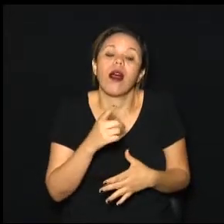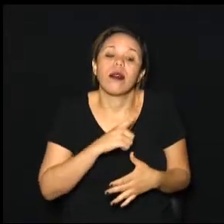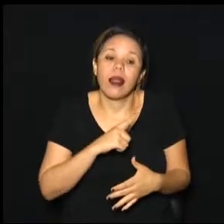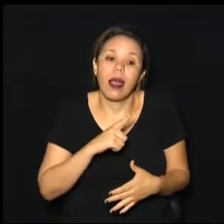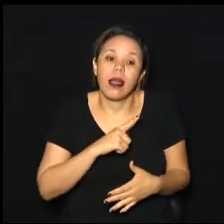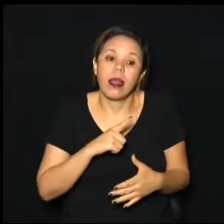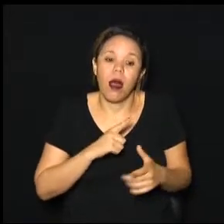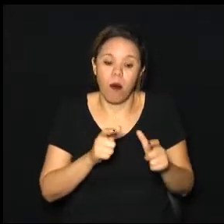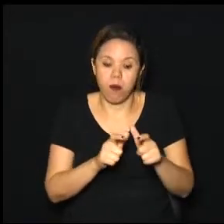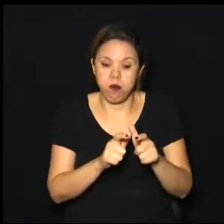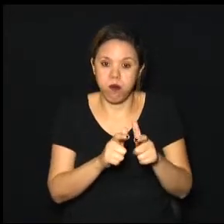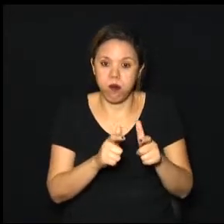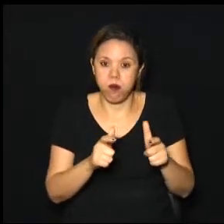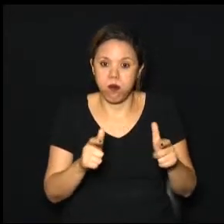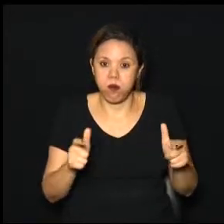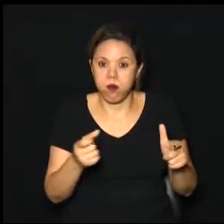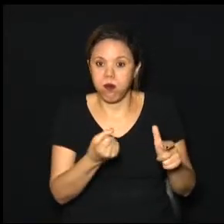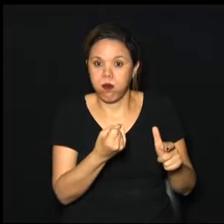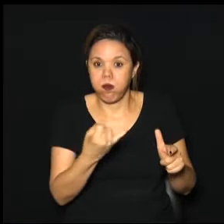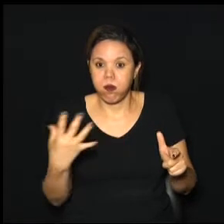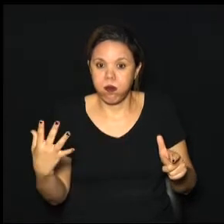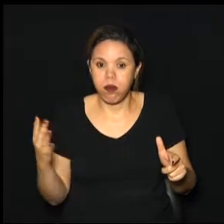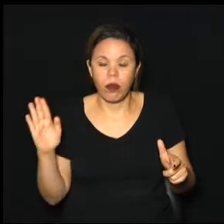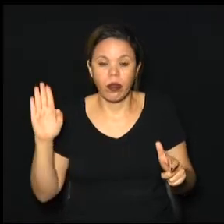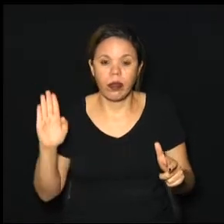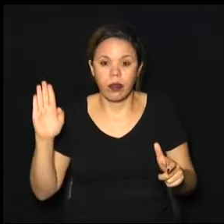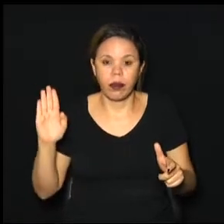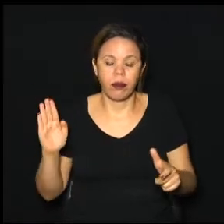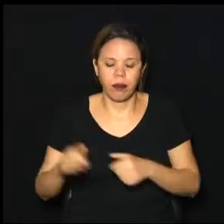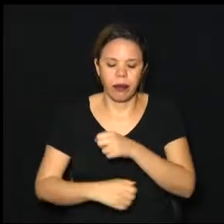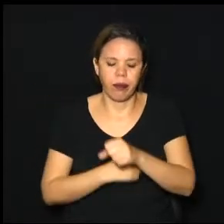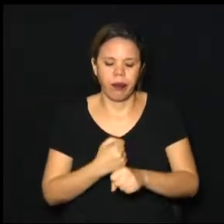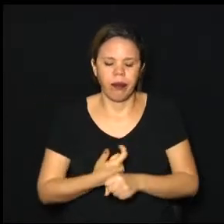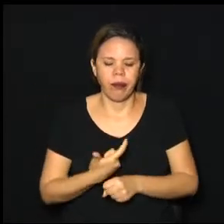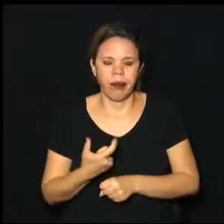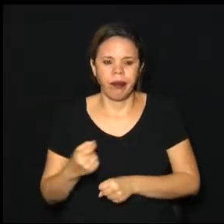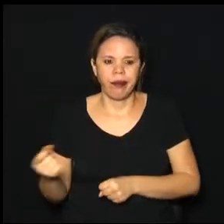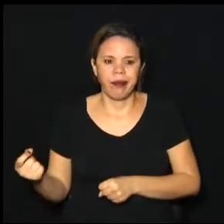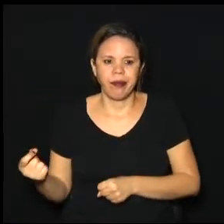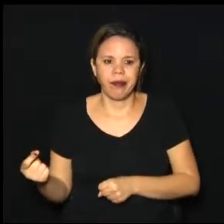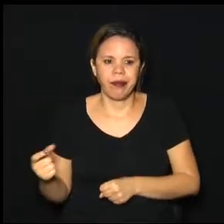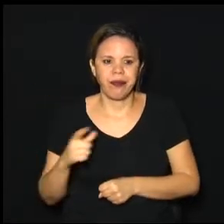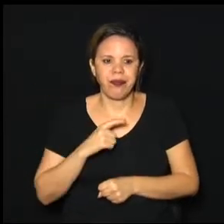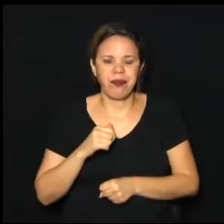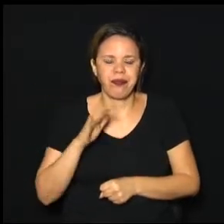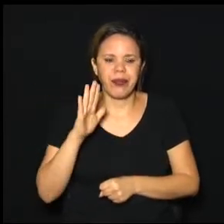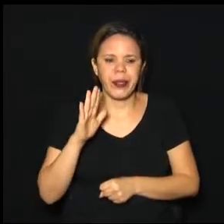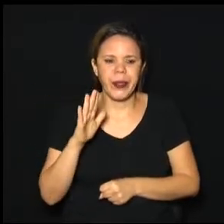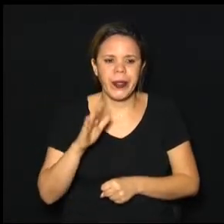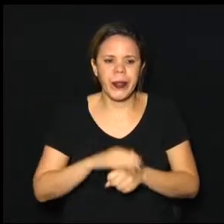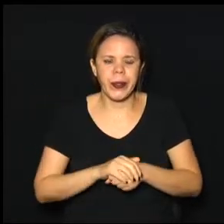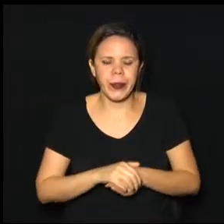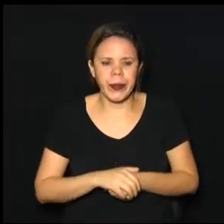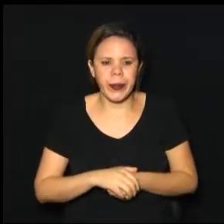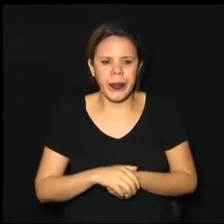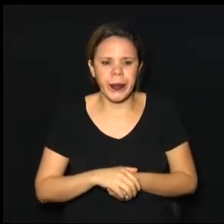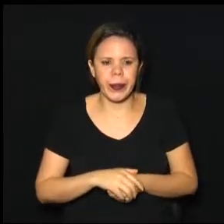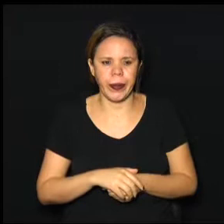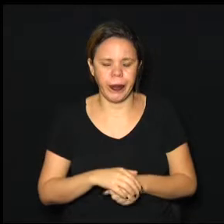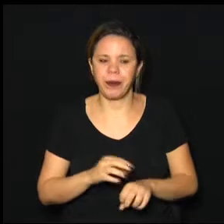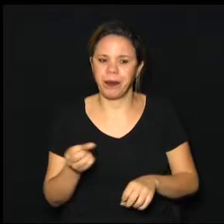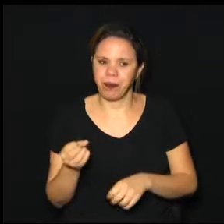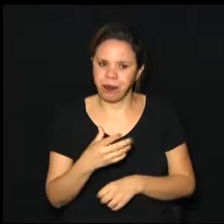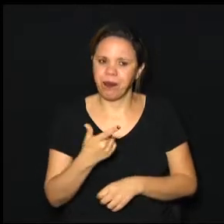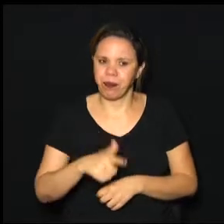um maior número de candidatos nas eleições de 2020. E ter mais candidatos faz diferença? Novamente, faz